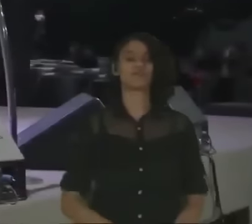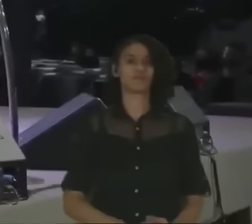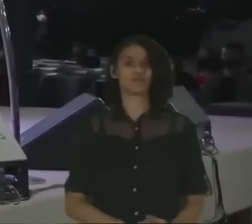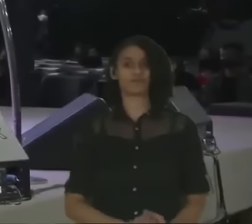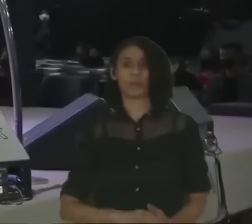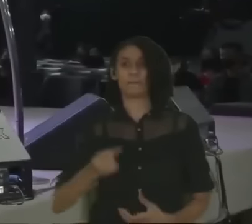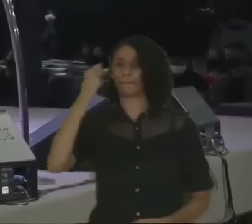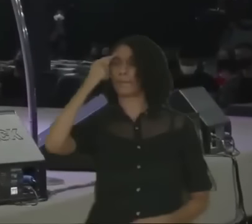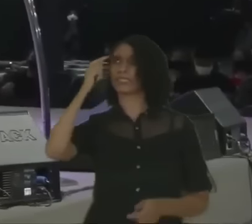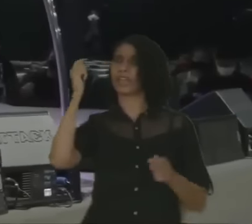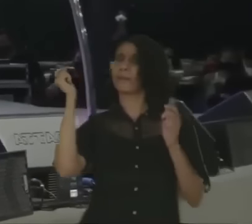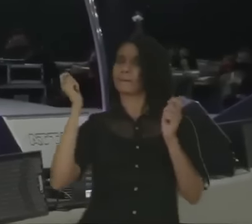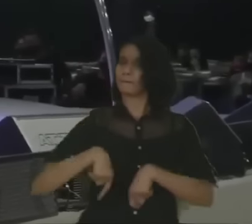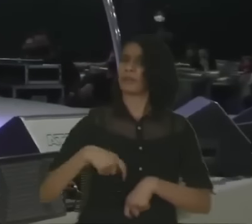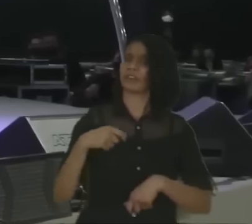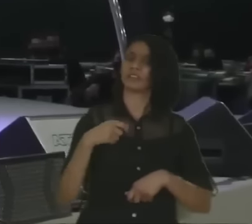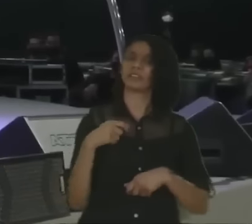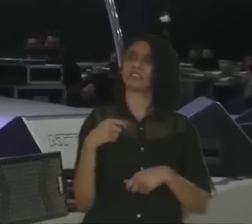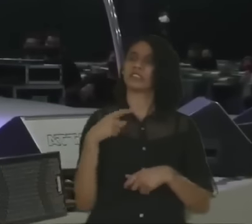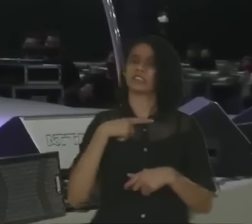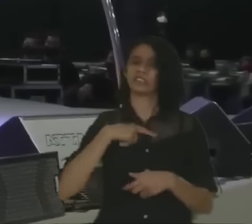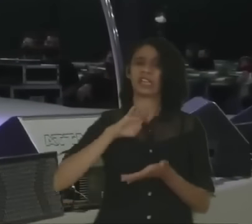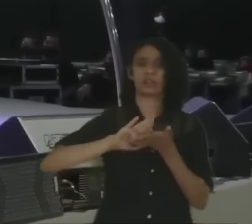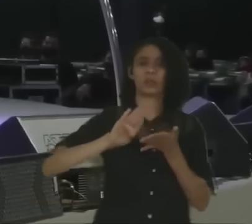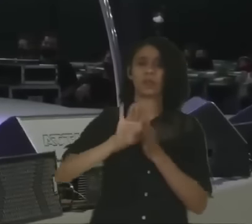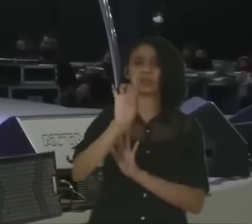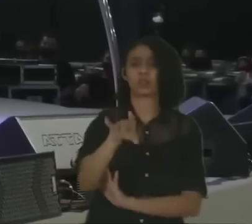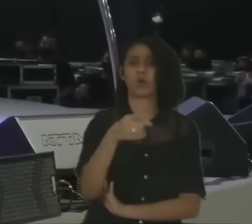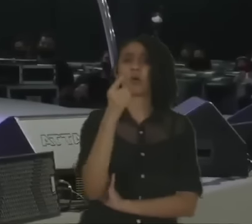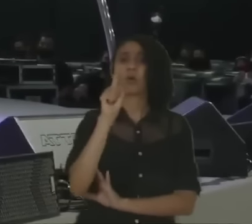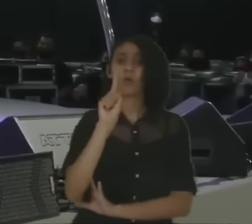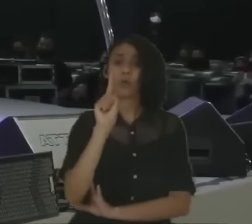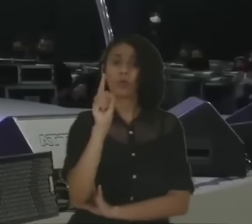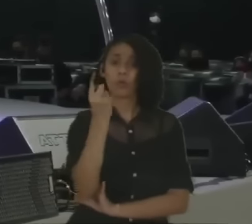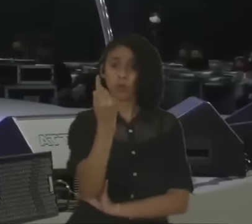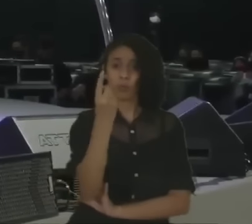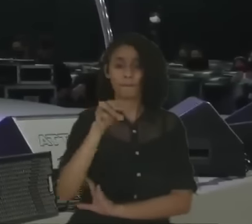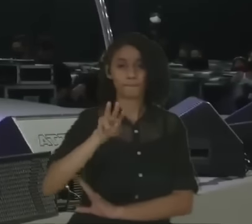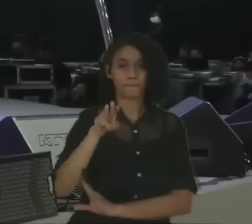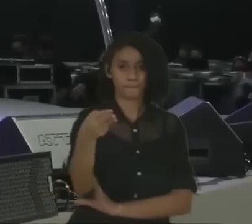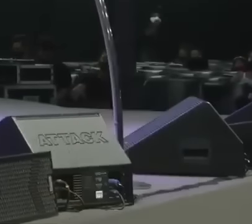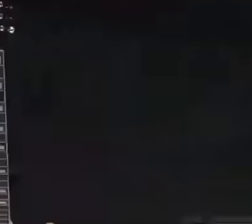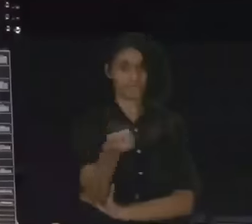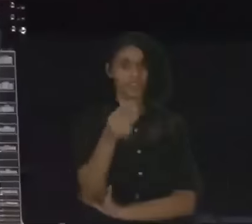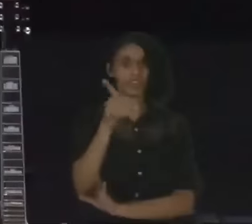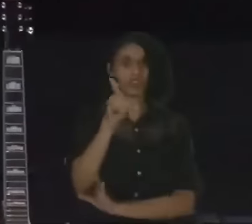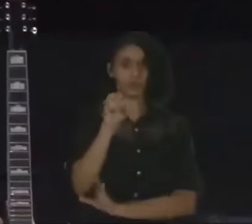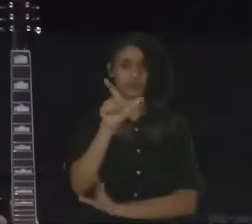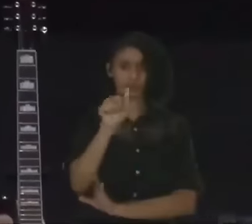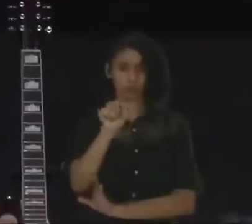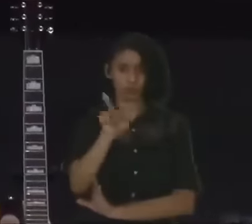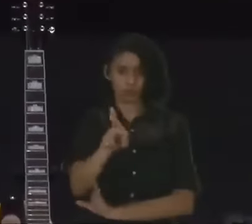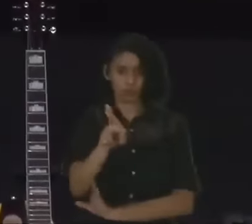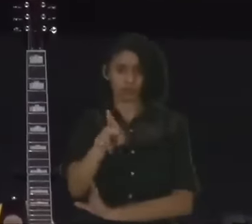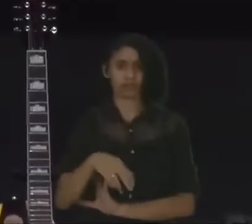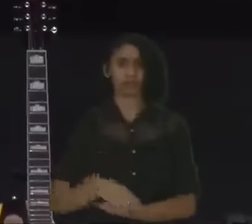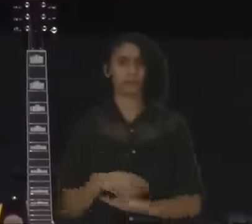adianta você ter um milhão de dólares na sua conta somente para acessar um milhão de dólares você precisa de quê